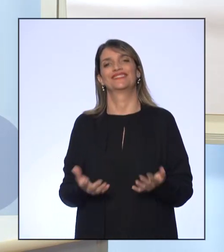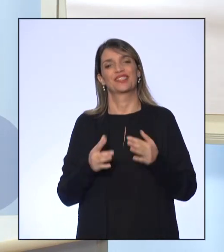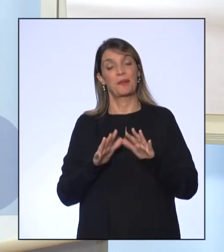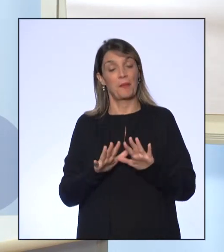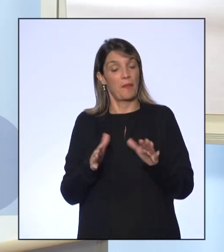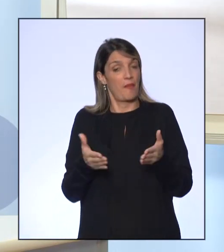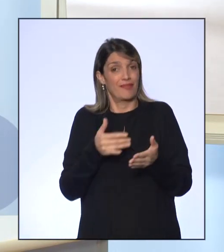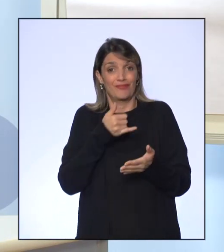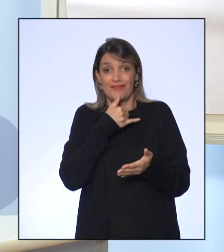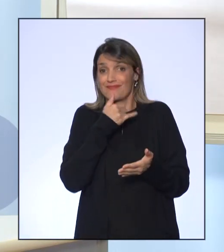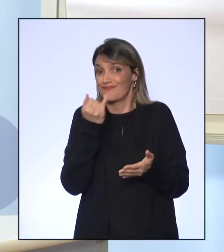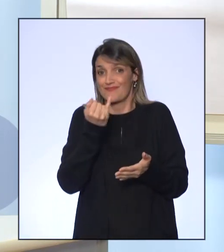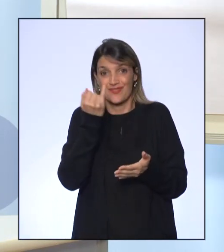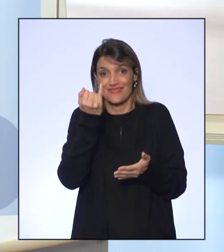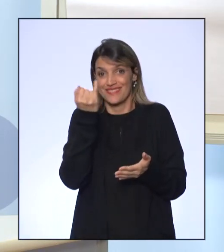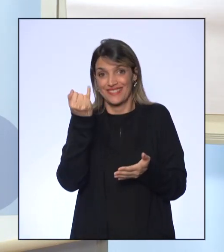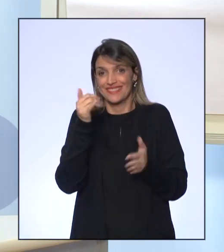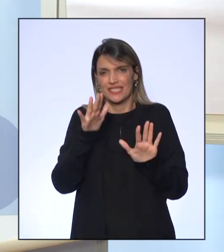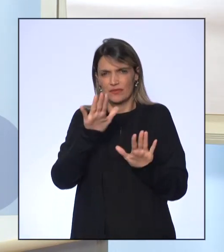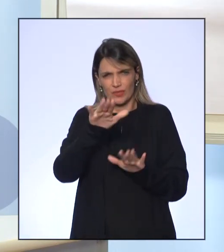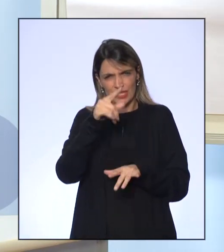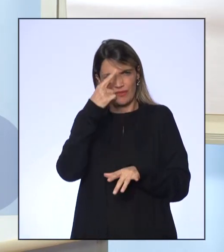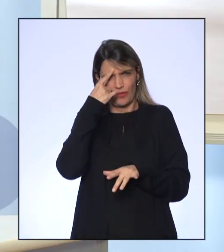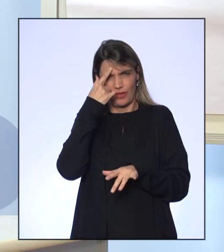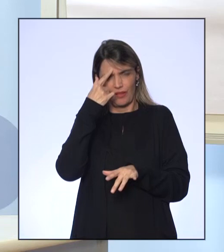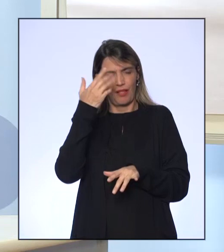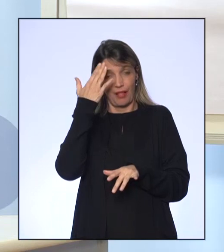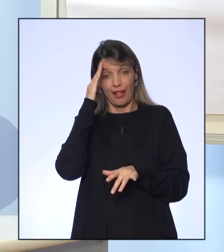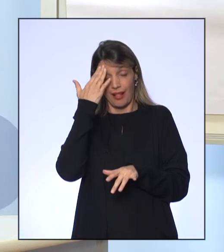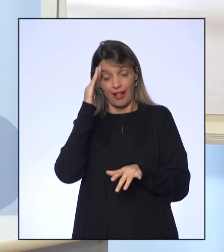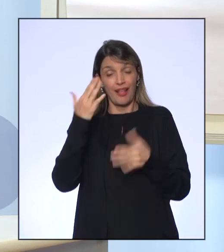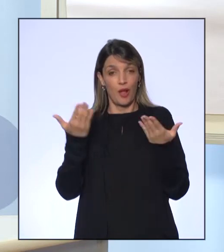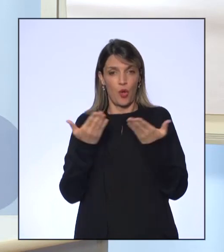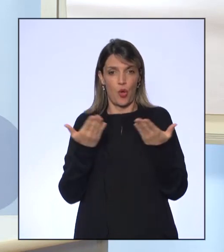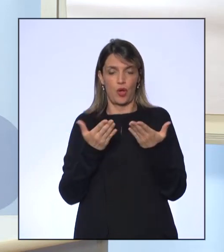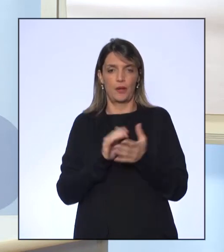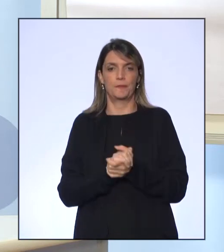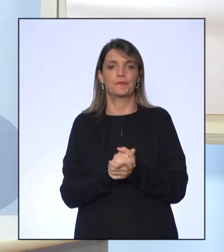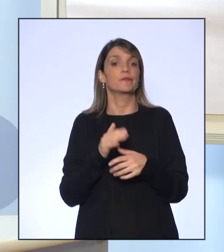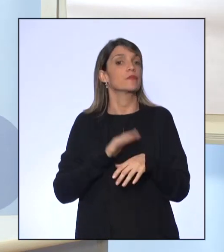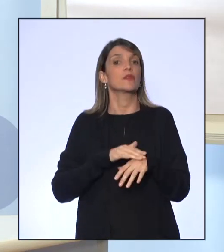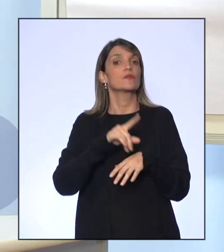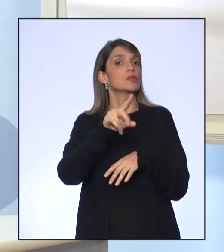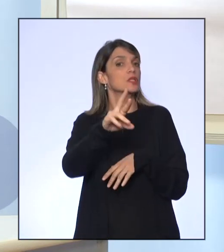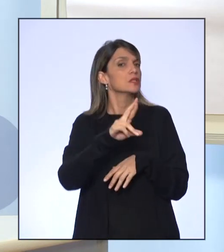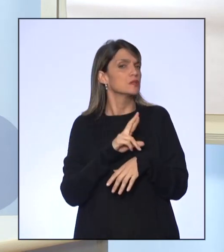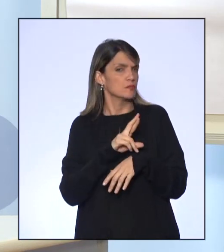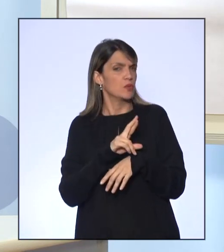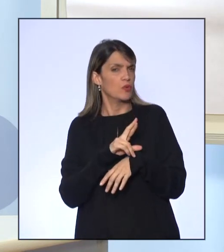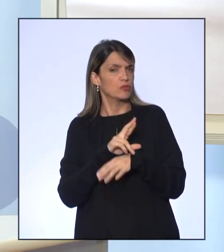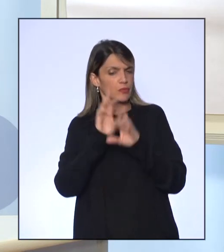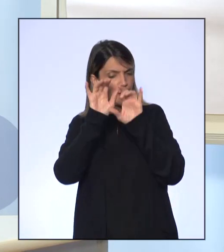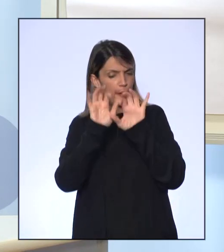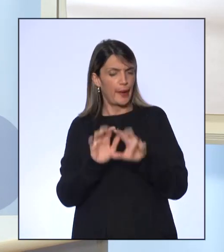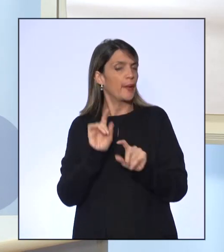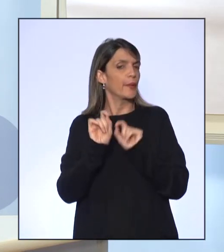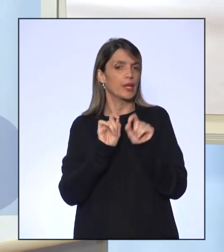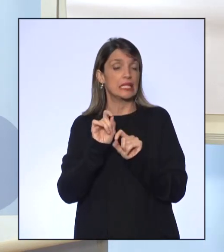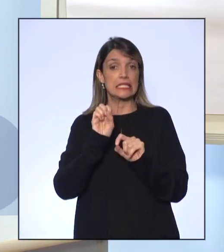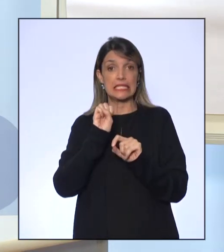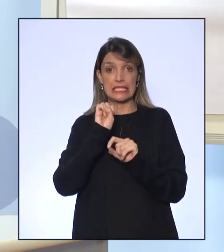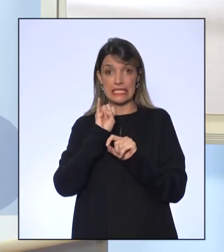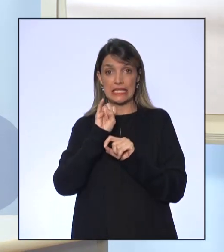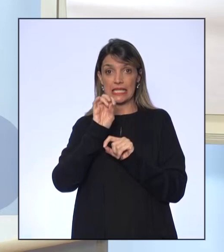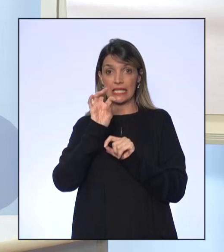mas infelizmente é importante e vocês vão entender agora o que eu vou fazer agora eu quero que você responda no chat é o seguinte se o